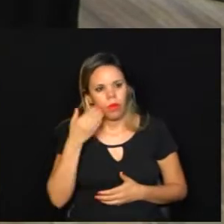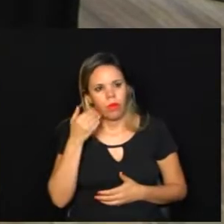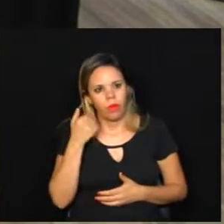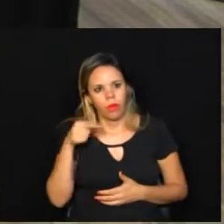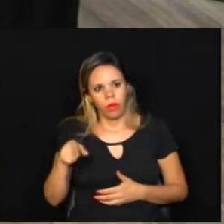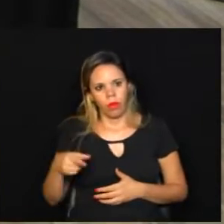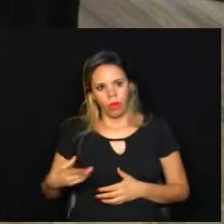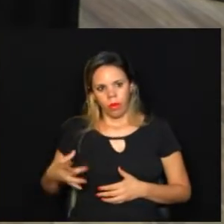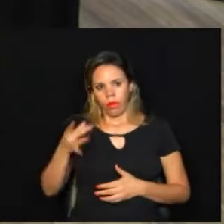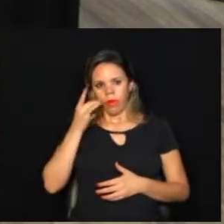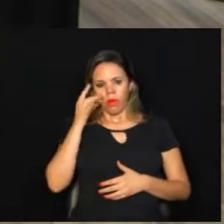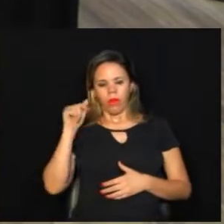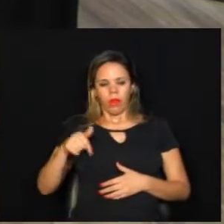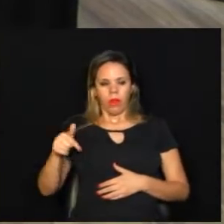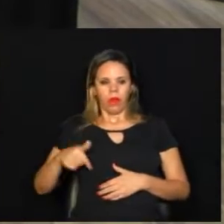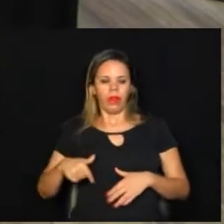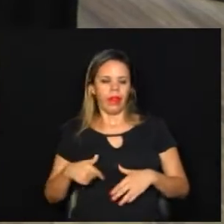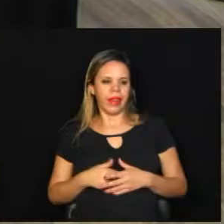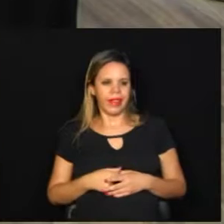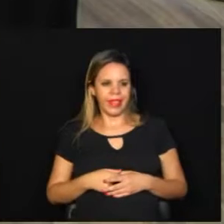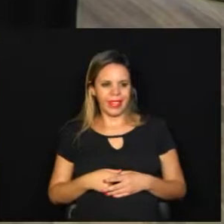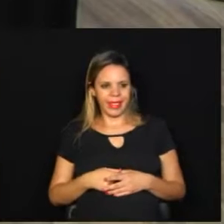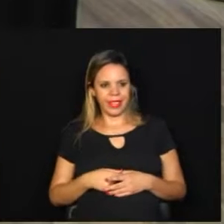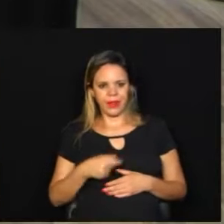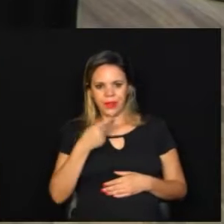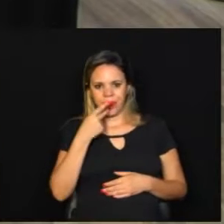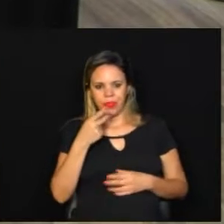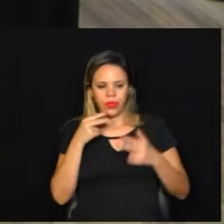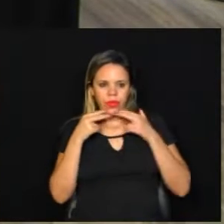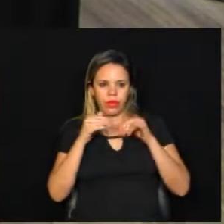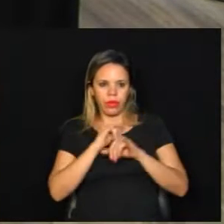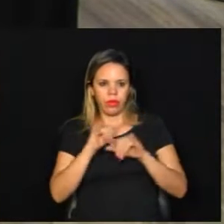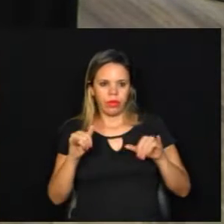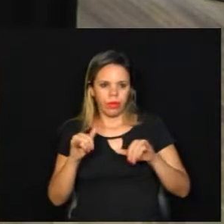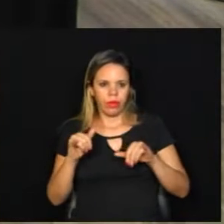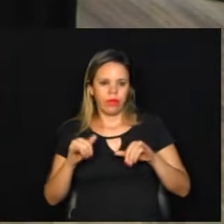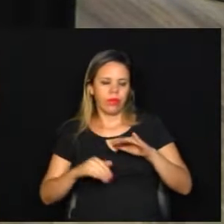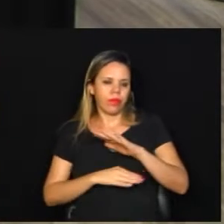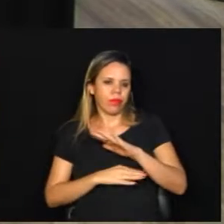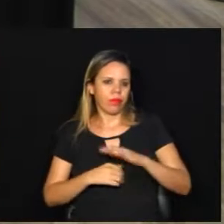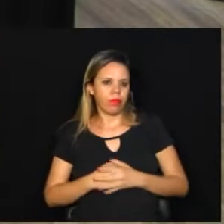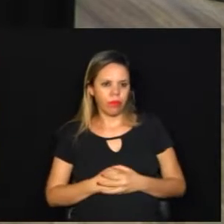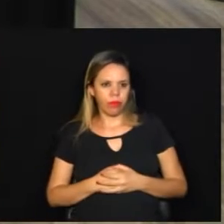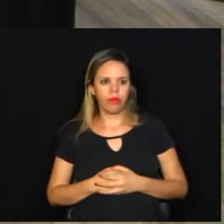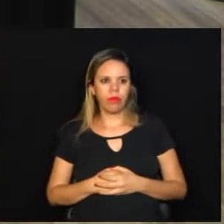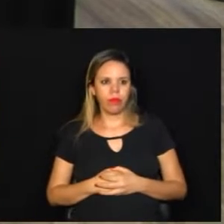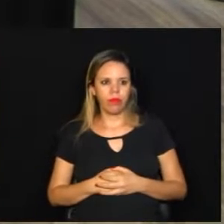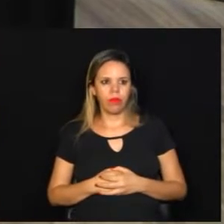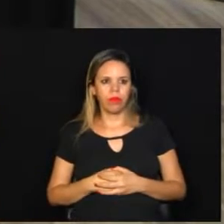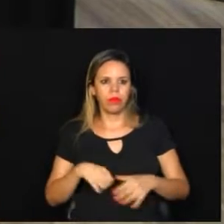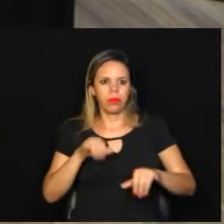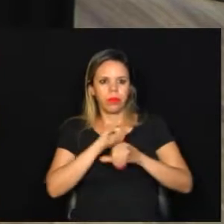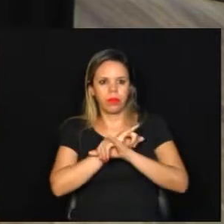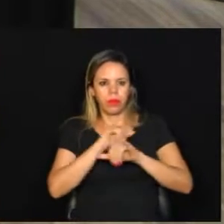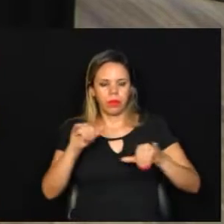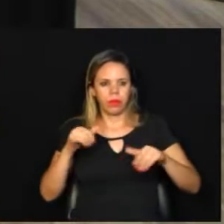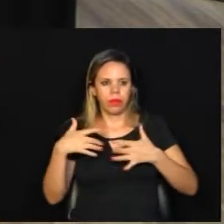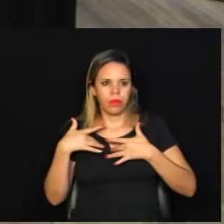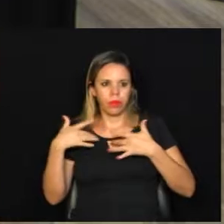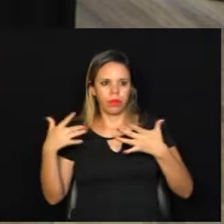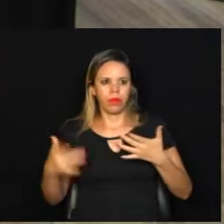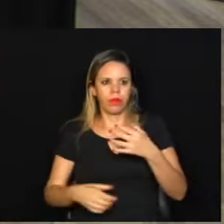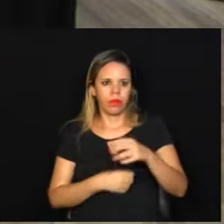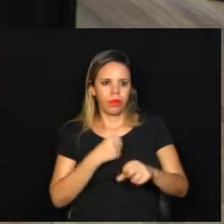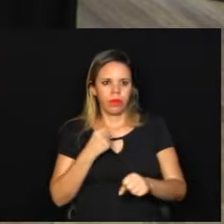aproveitar a sua presença aqui nos nossos estúdios para falar das notícias do Legislativo, já que a campanha da Fraternidade do